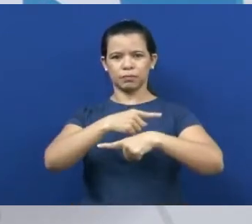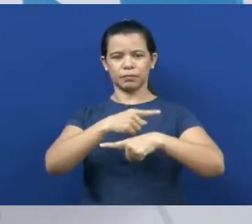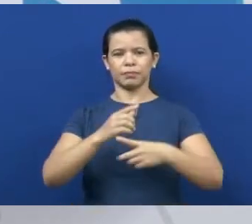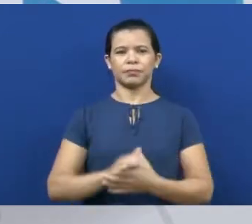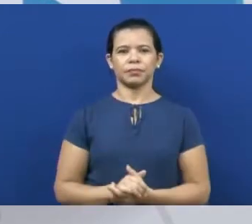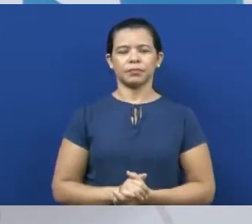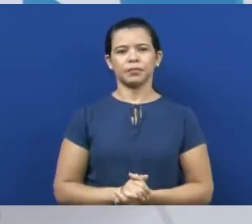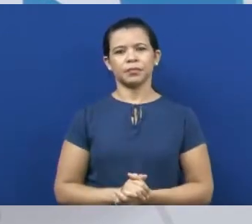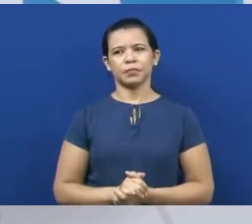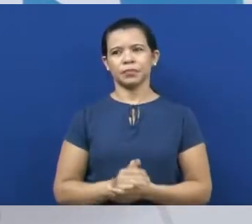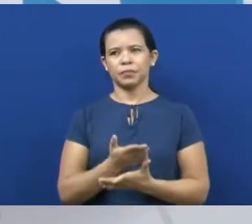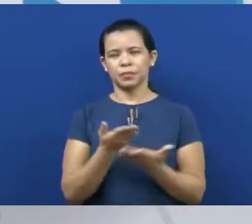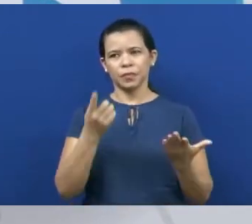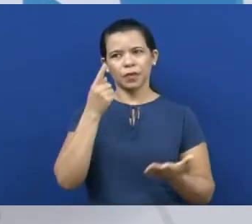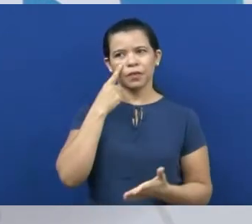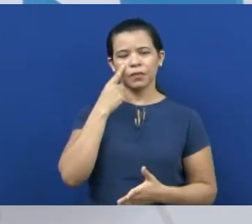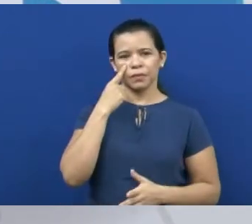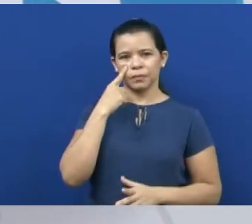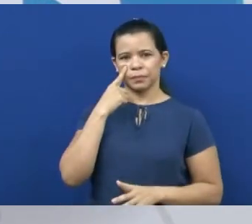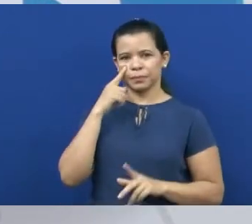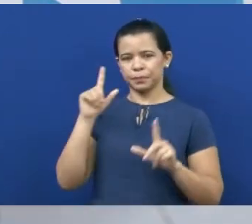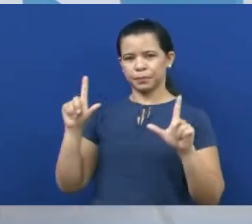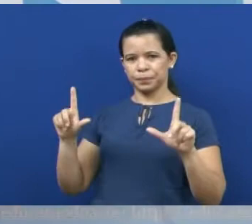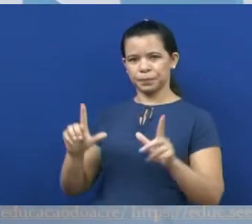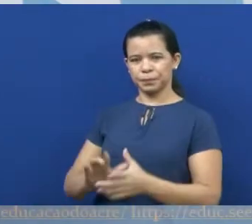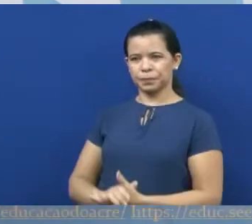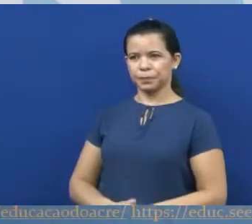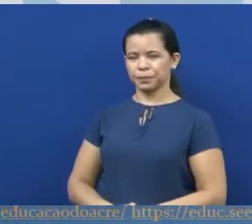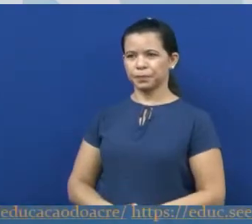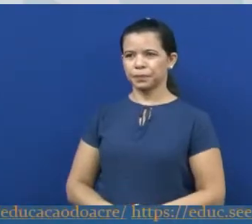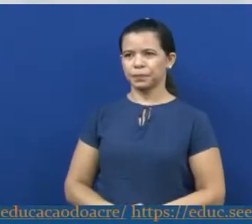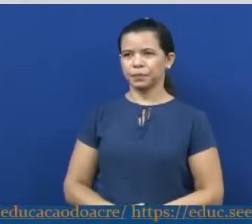que você vai ver aí agora na sua tela.